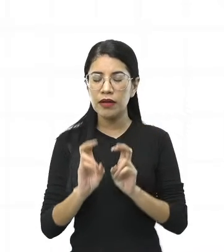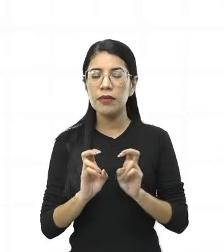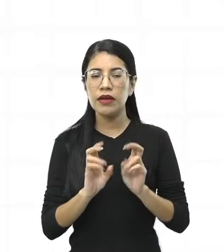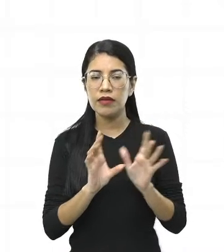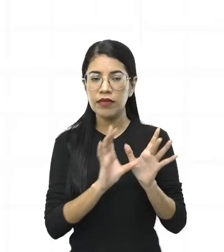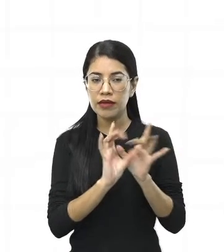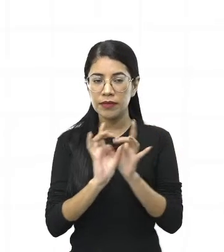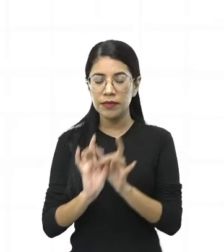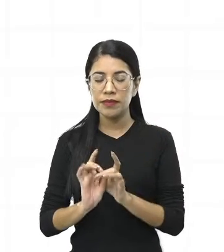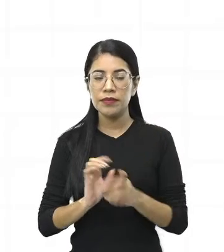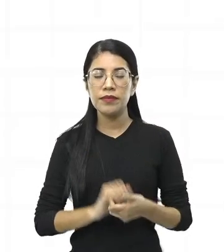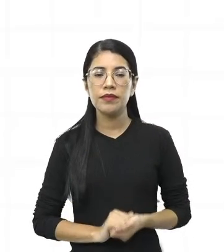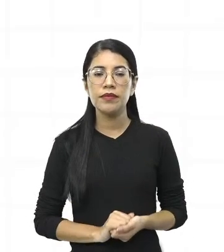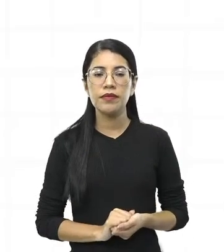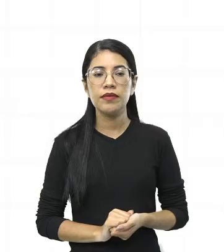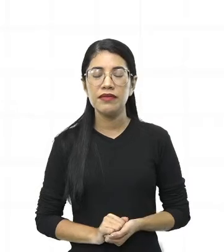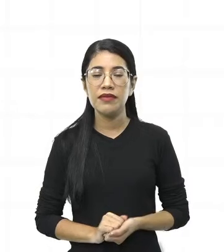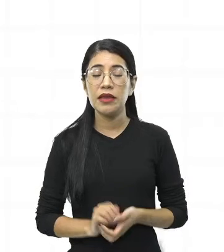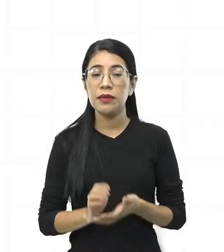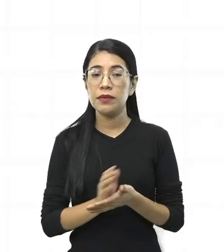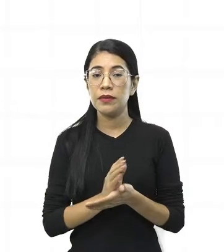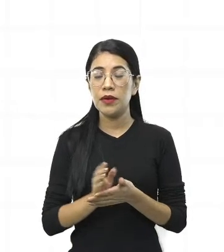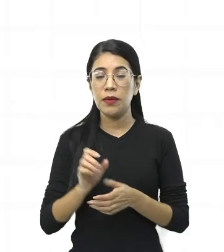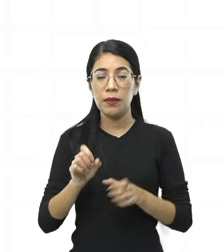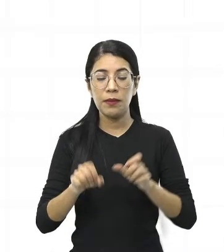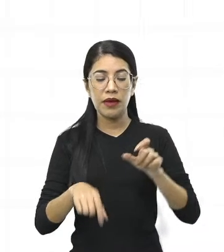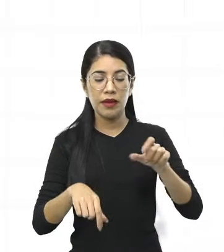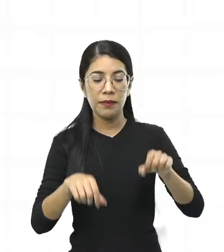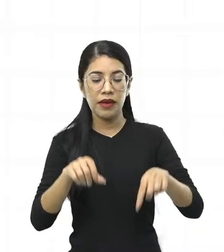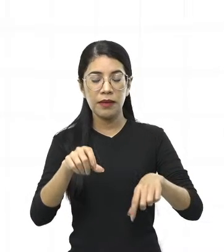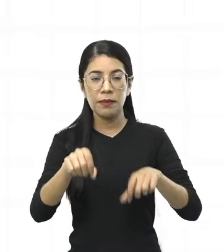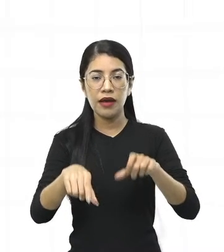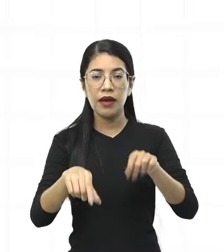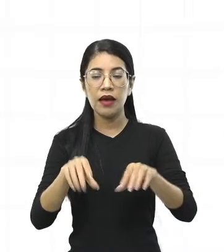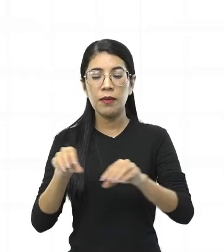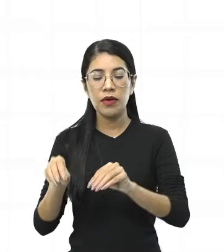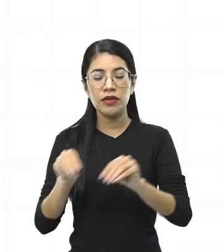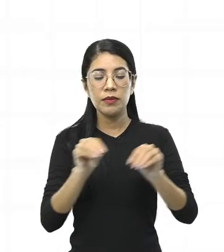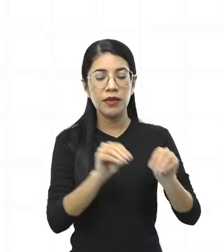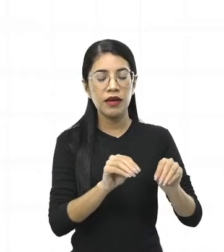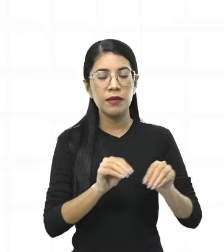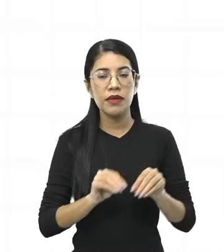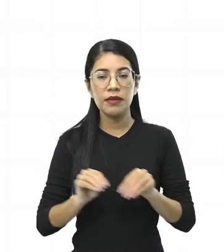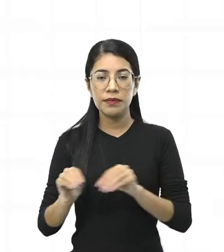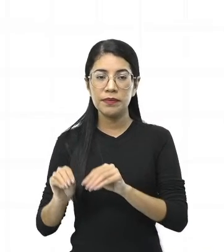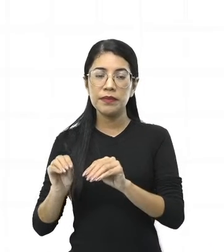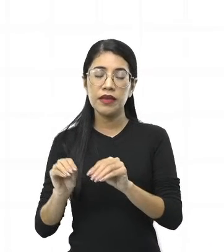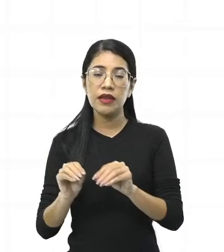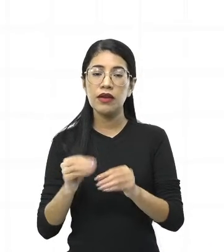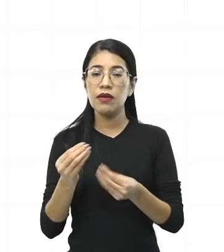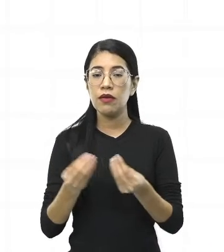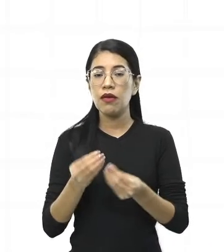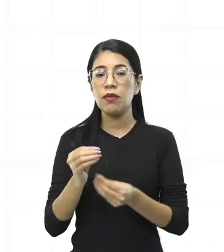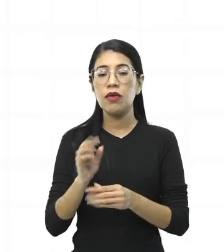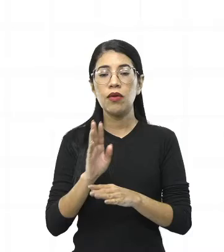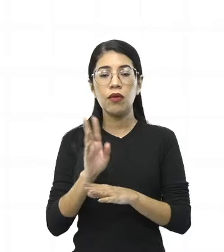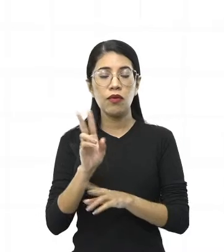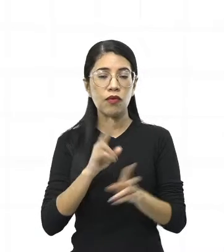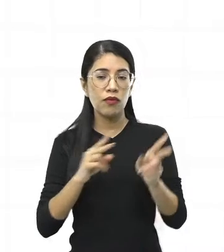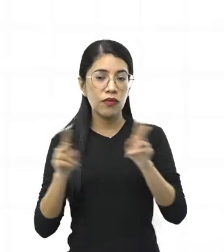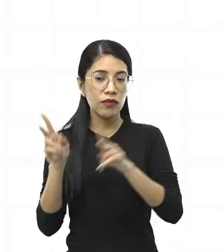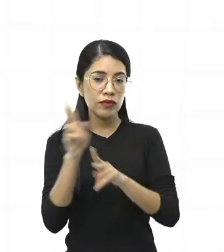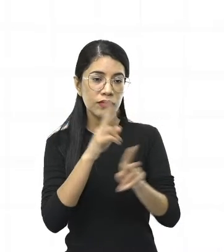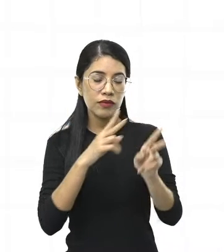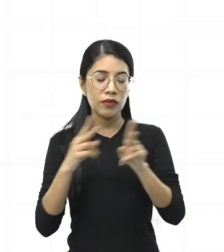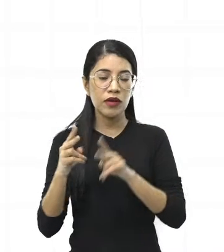lá. Algumas sementes podem ser levadas de um lugar para o outro com a ajuda do vento, como é o